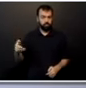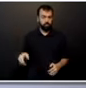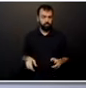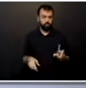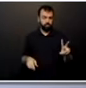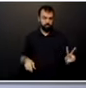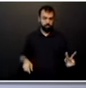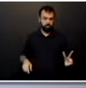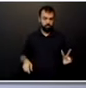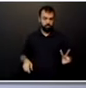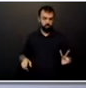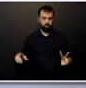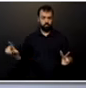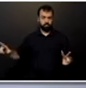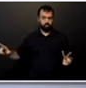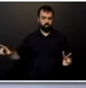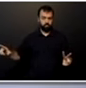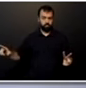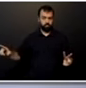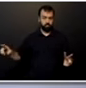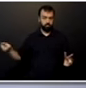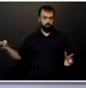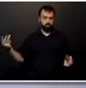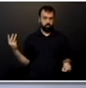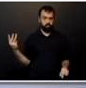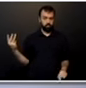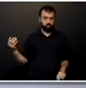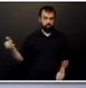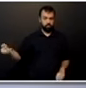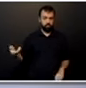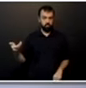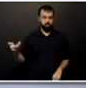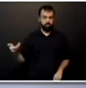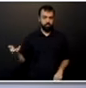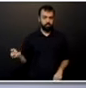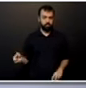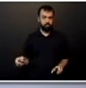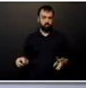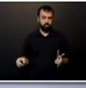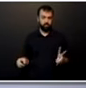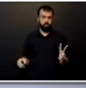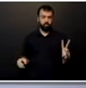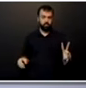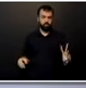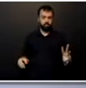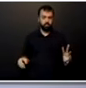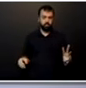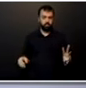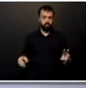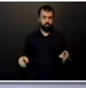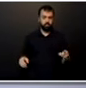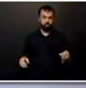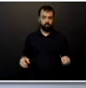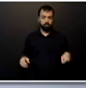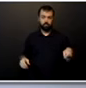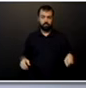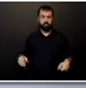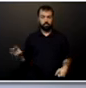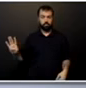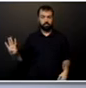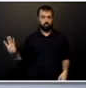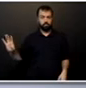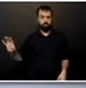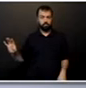saquinhos de arroz eu vou utilizar três colheres para três saquinhos de arroz 4